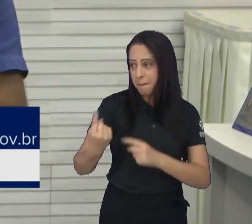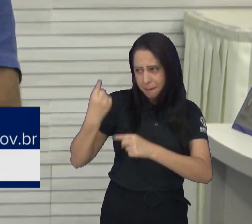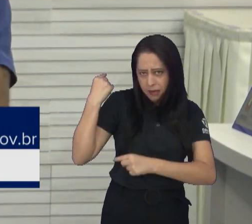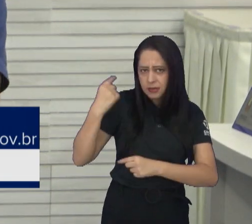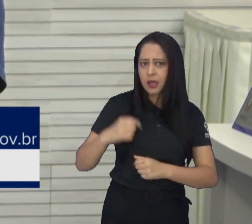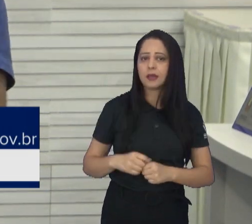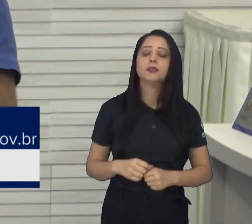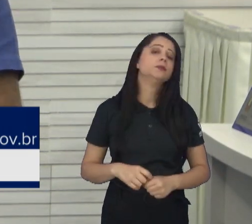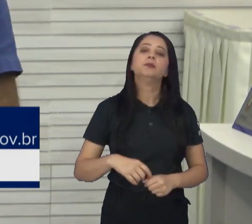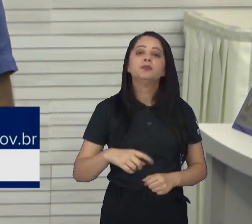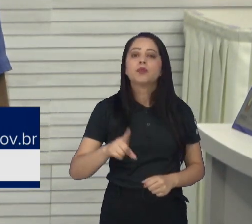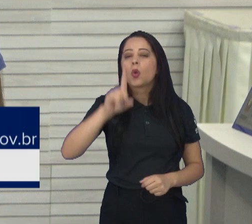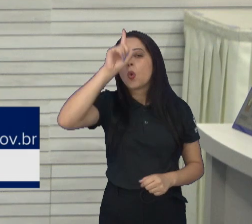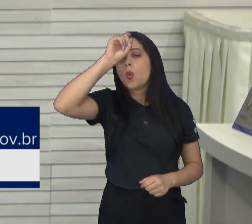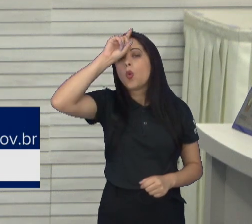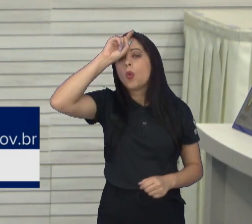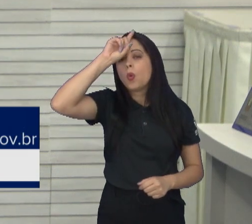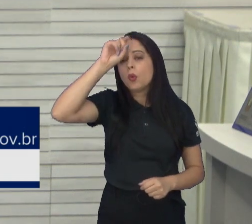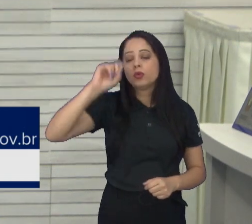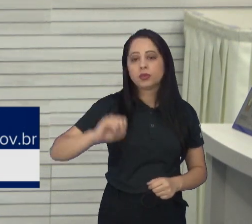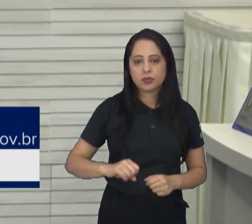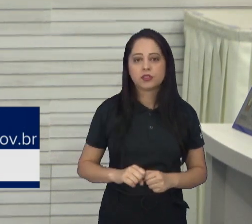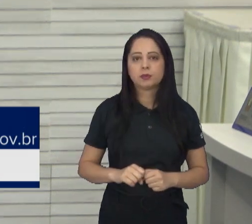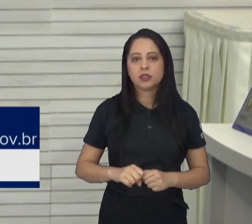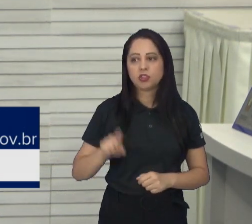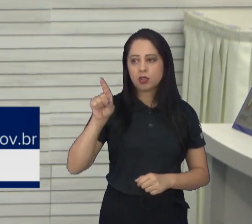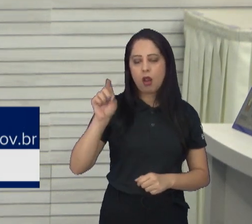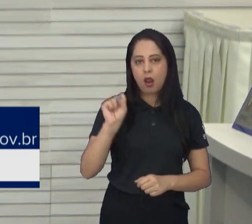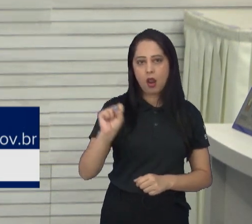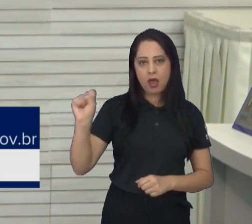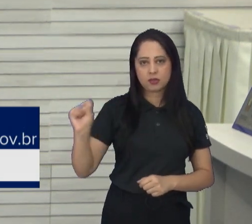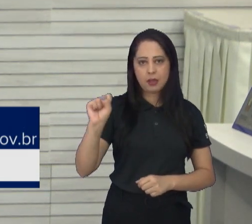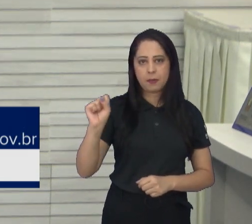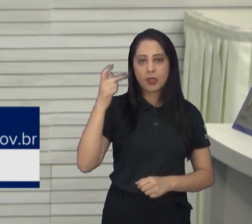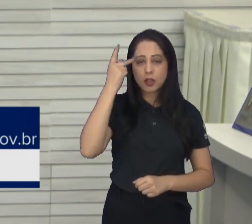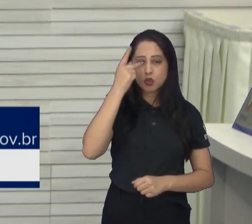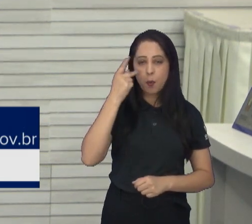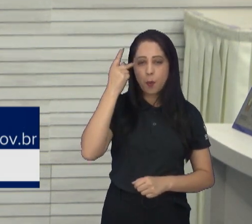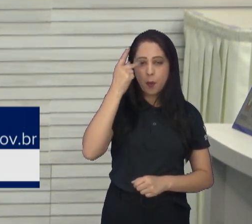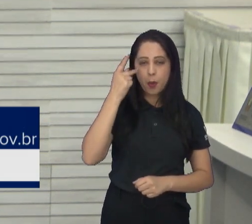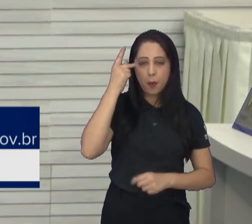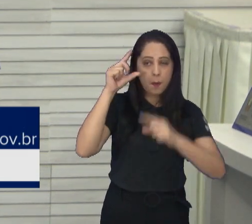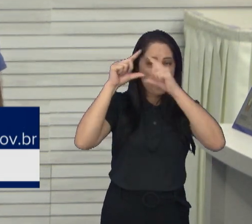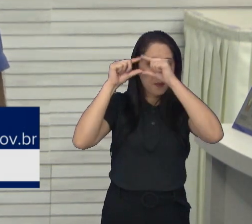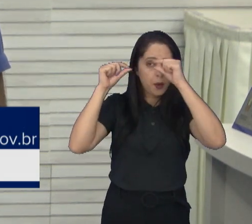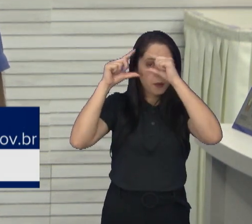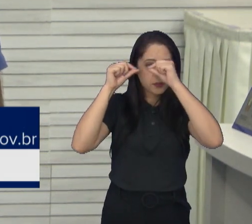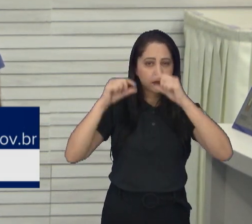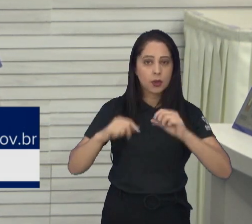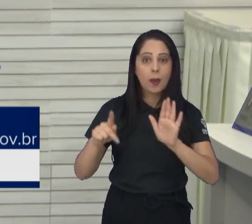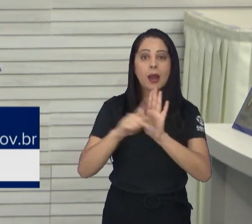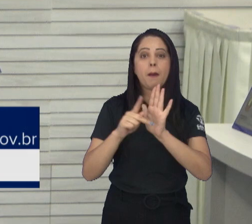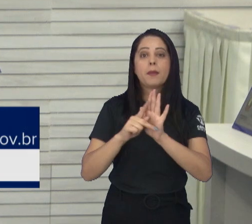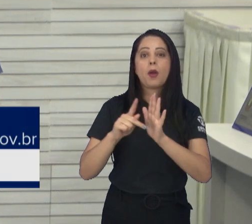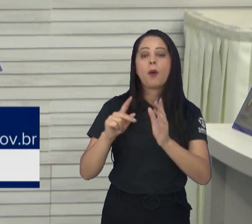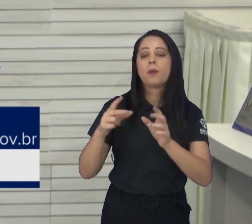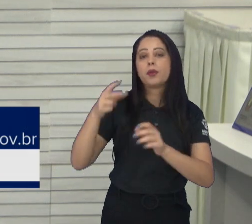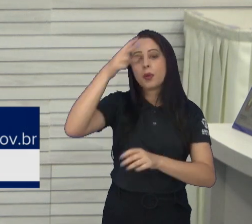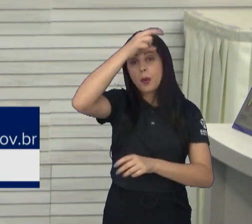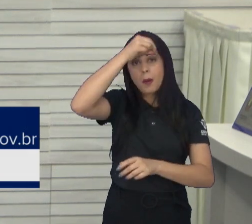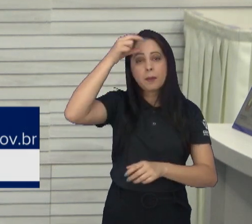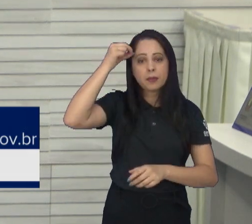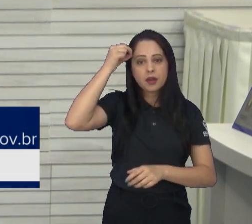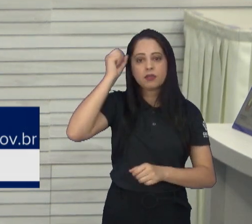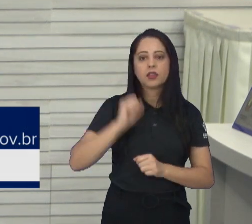O hospital que tinha aqui no satélite, o Provisão, que atendia a prefeitura, no